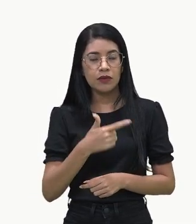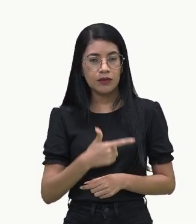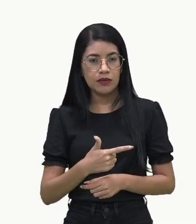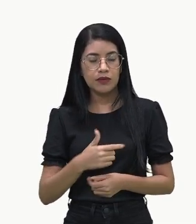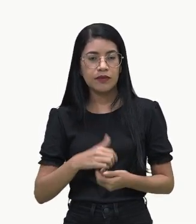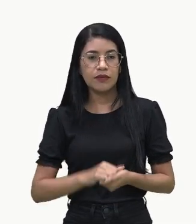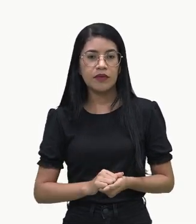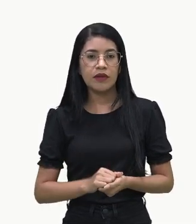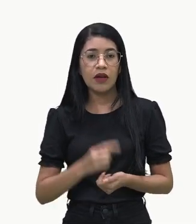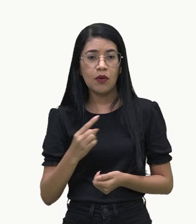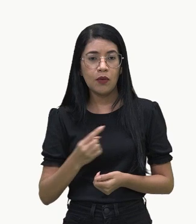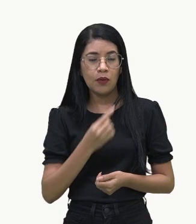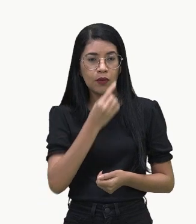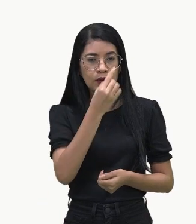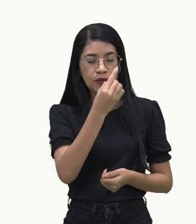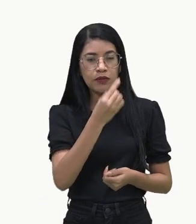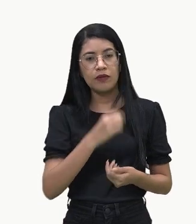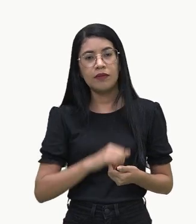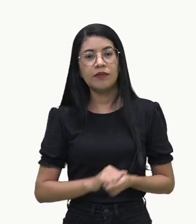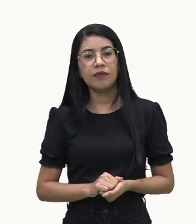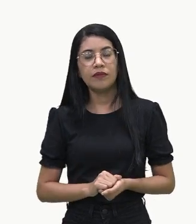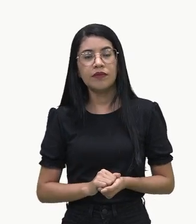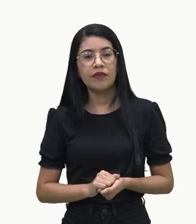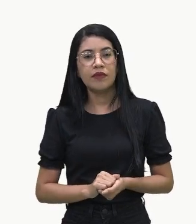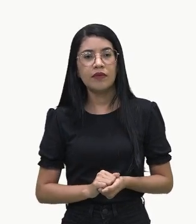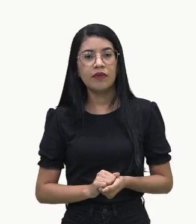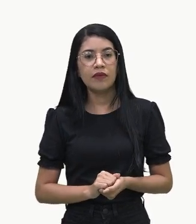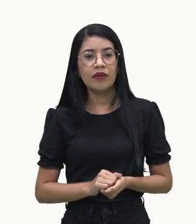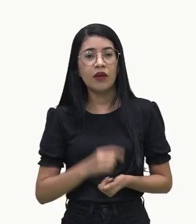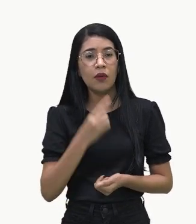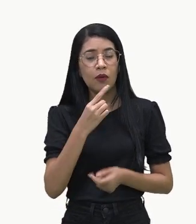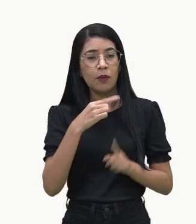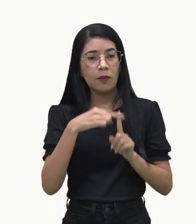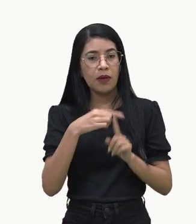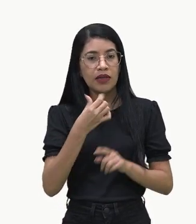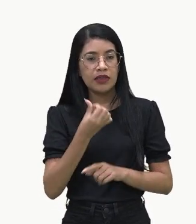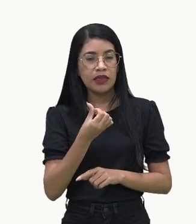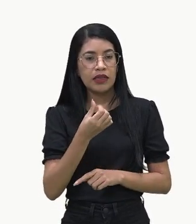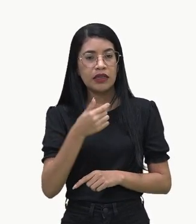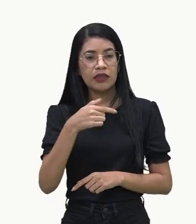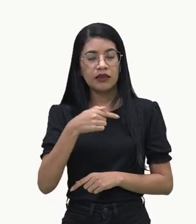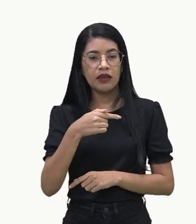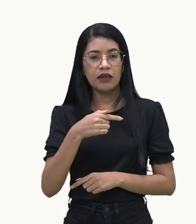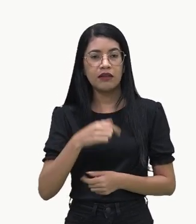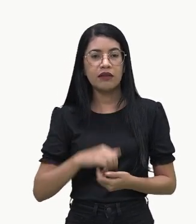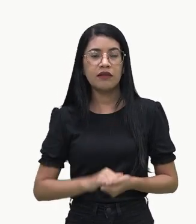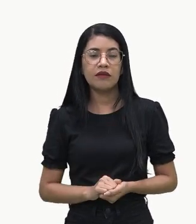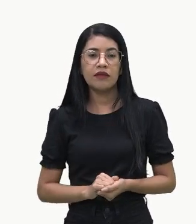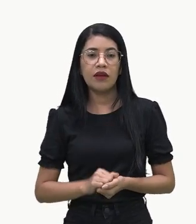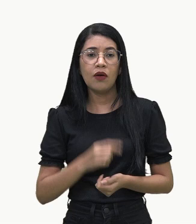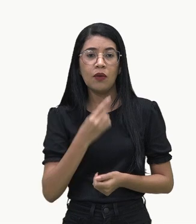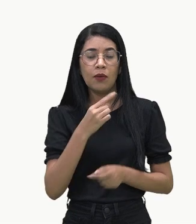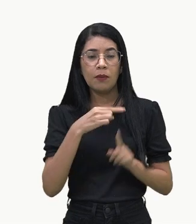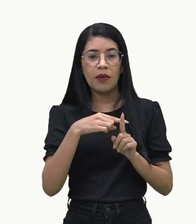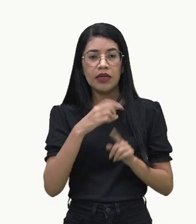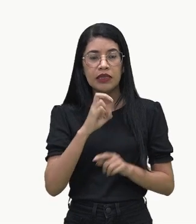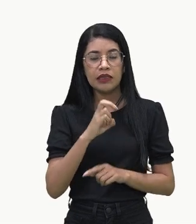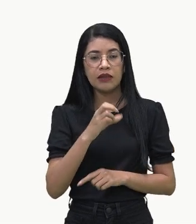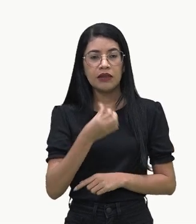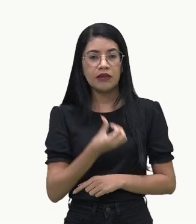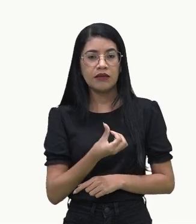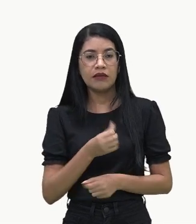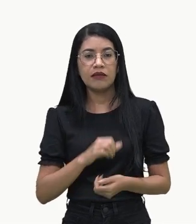motivo desse 1 está aqui em cima. 1 mais 6, 7. 1 mais 5,